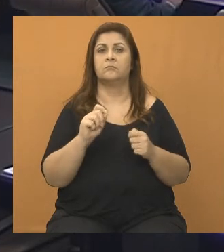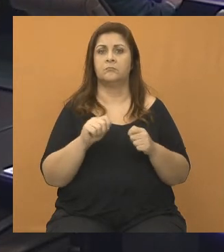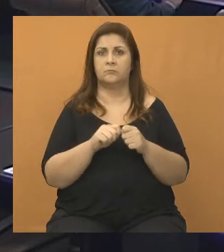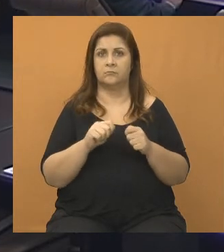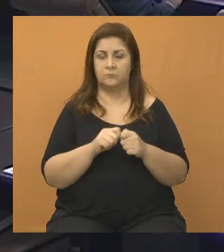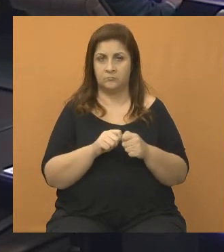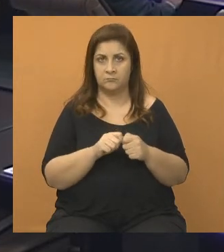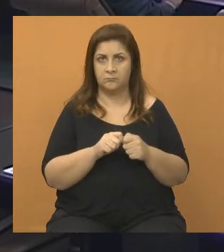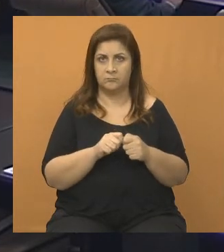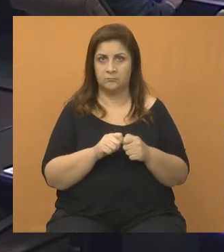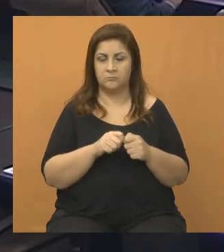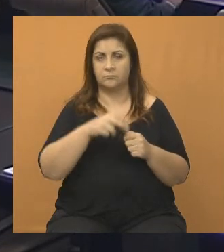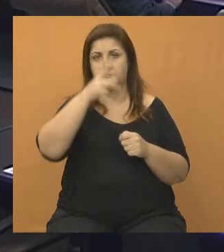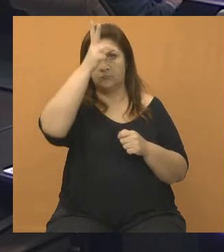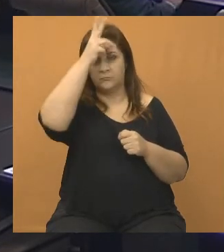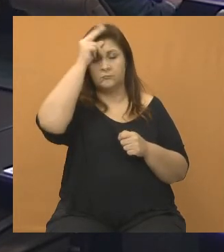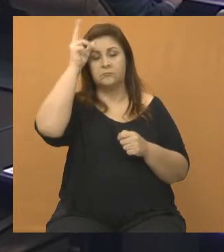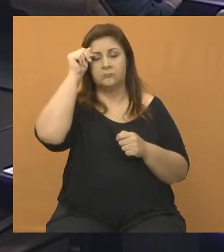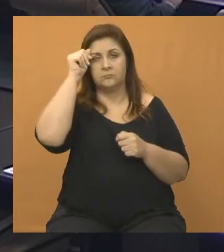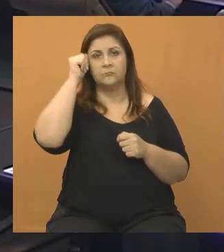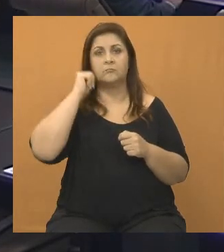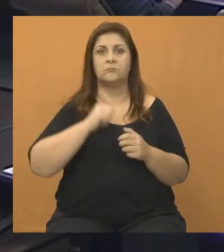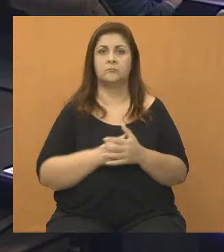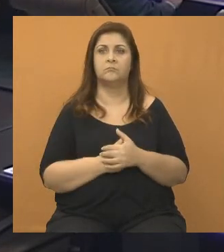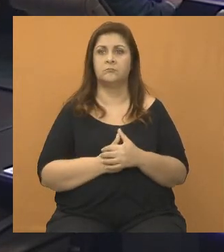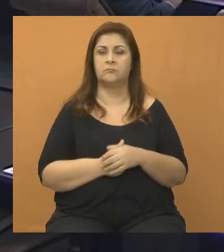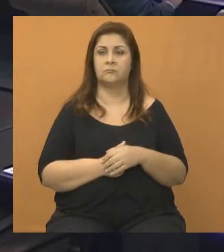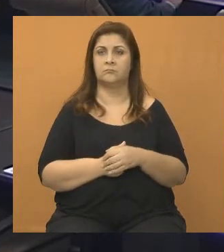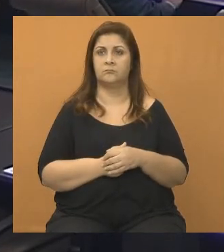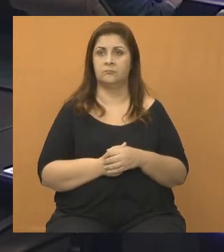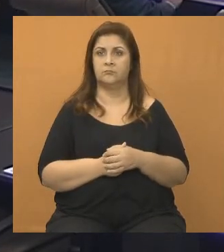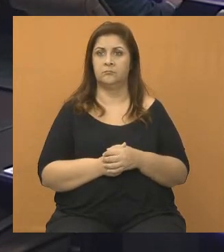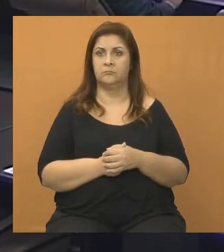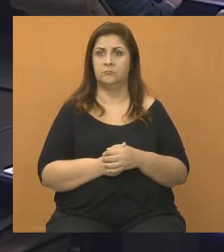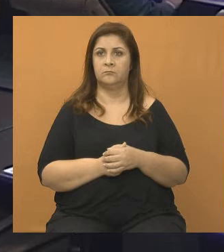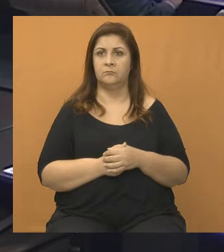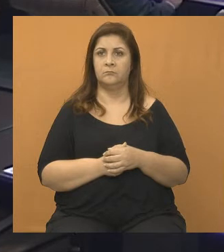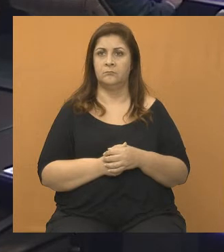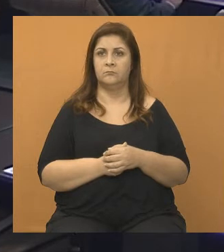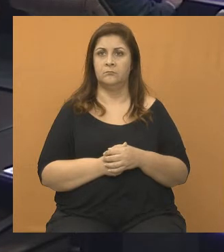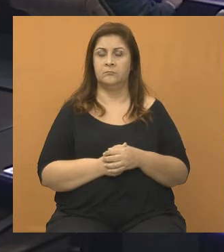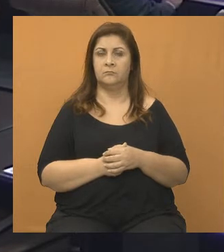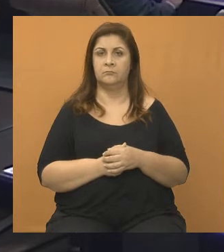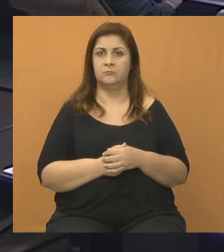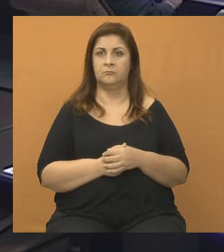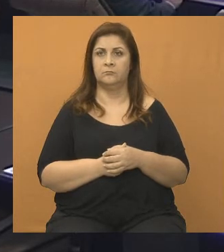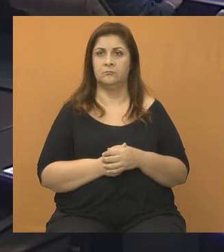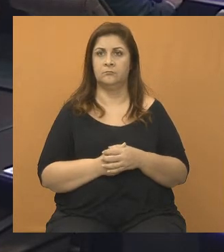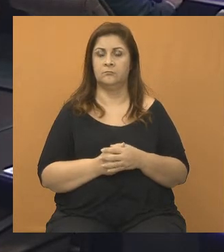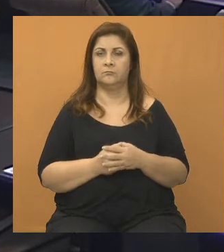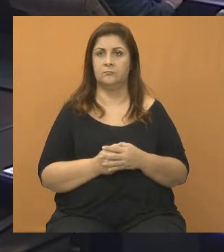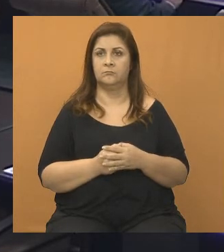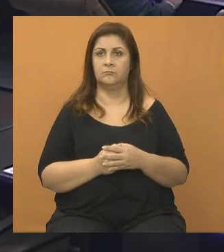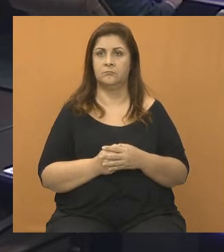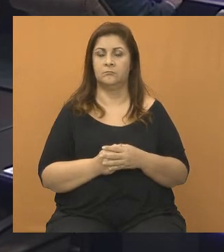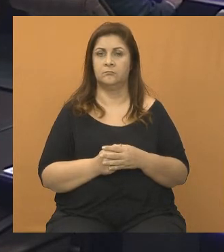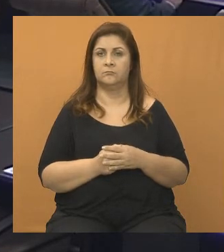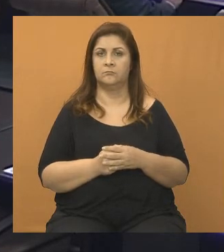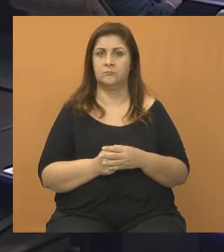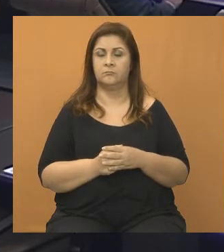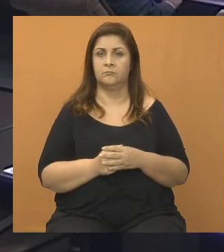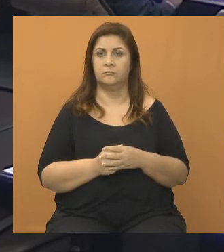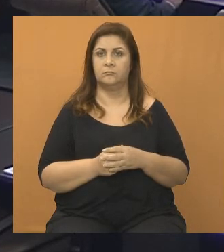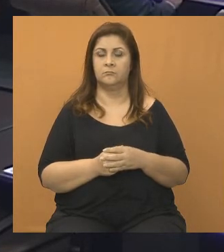colocar em prática o orçamento é a prefeitura. A prefeitura é o executivo. Então,